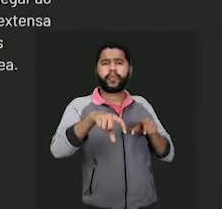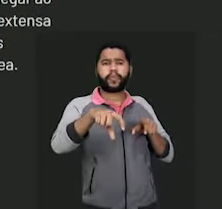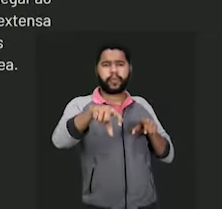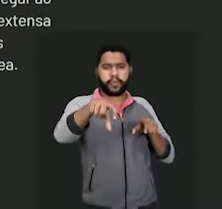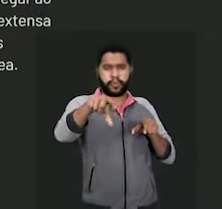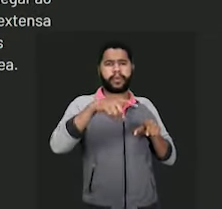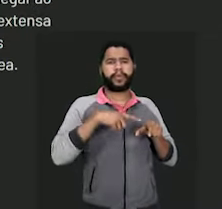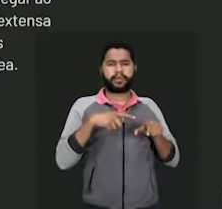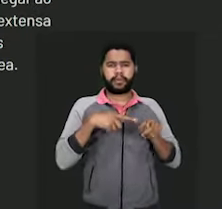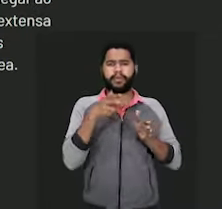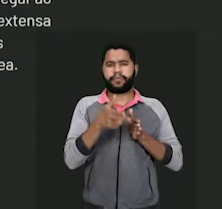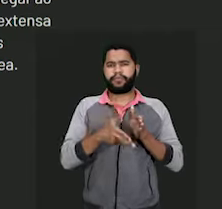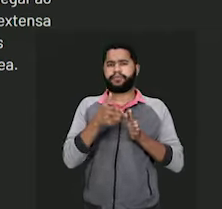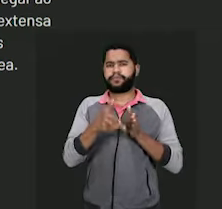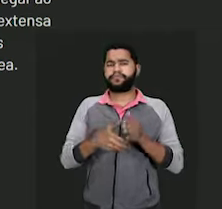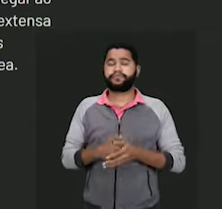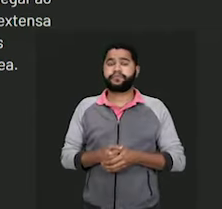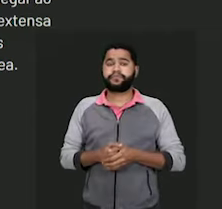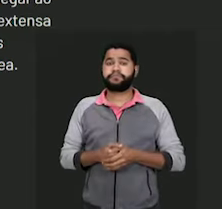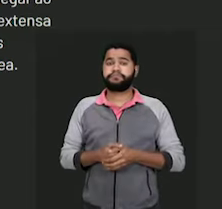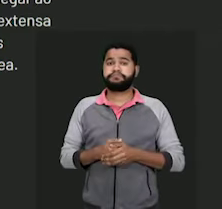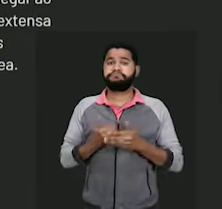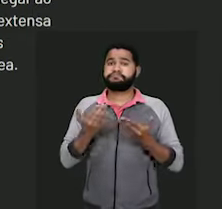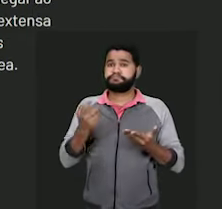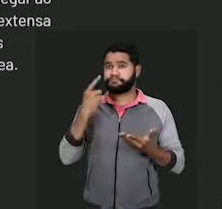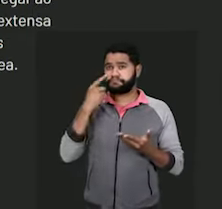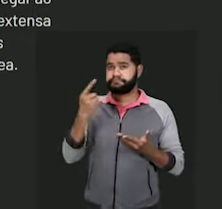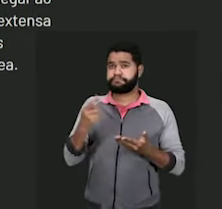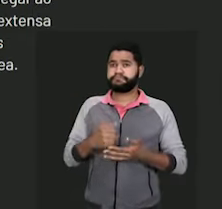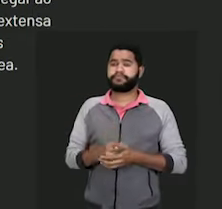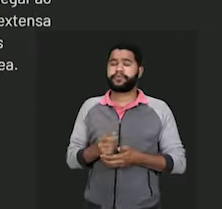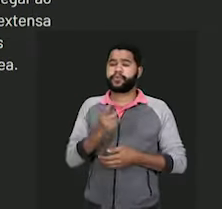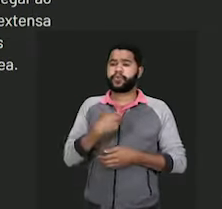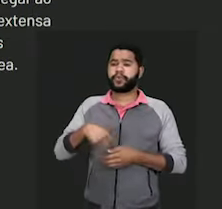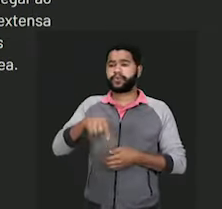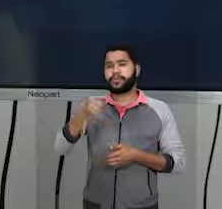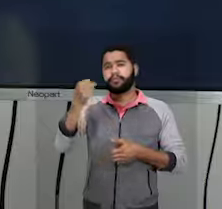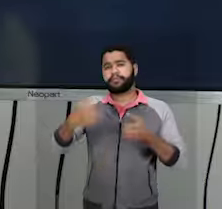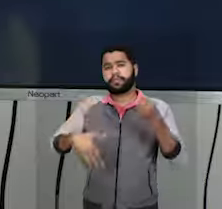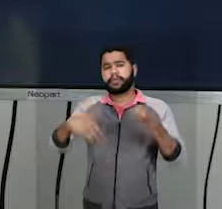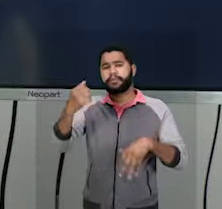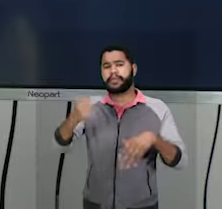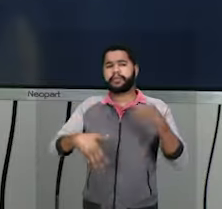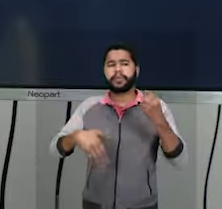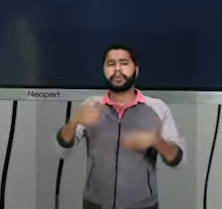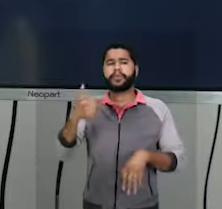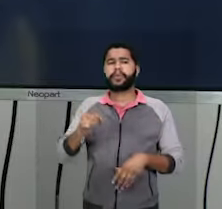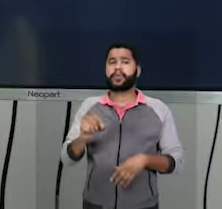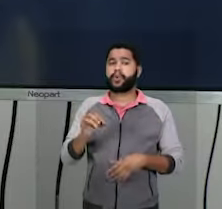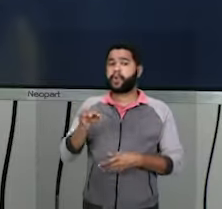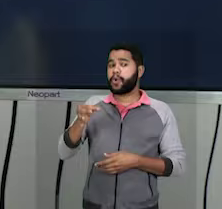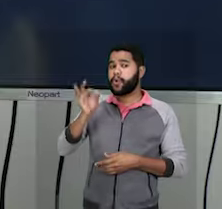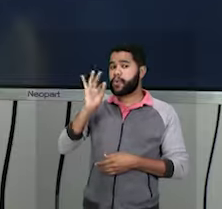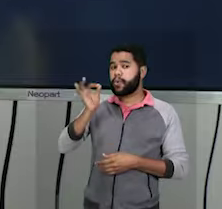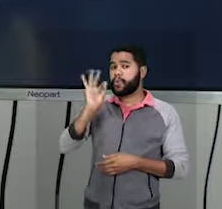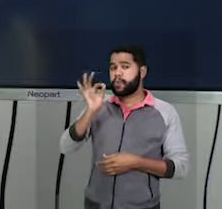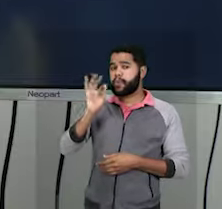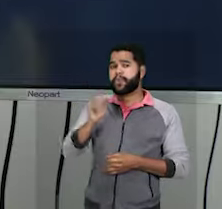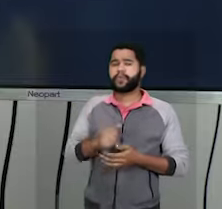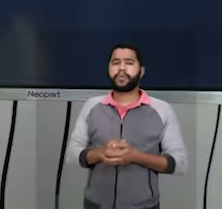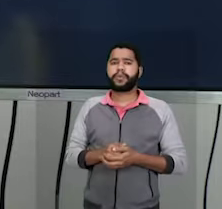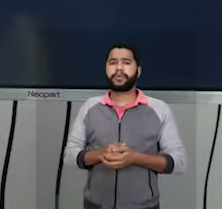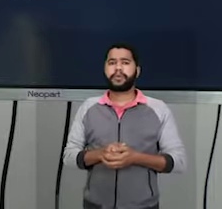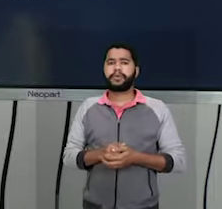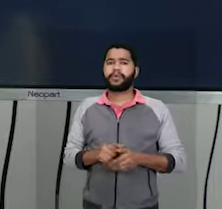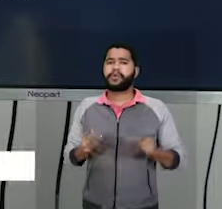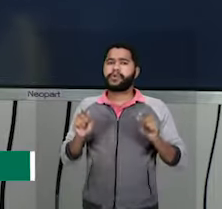presença de linha férrea Então veja só quando nós dizemos aqui que o café nem